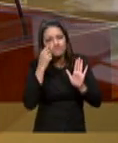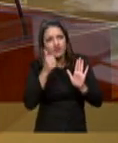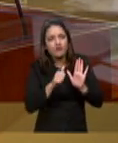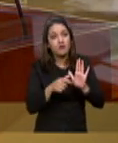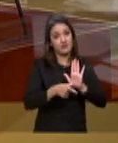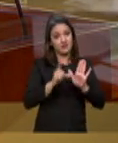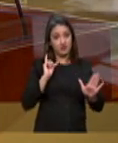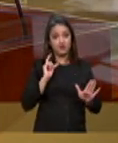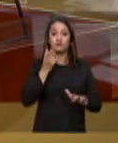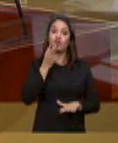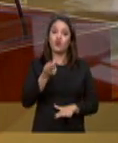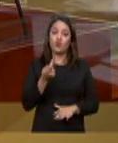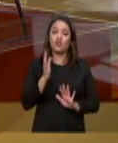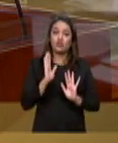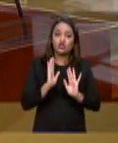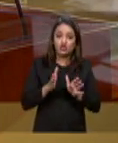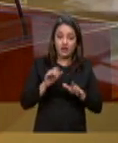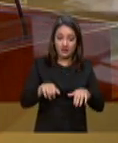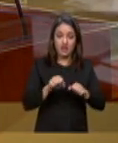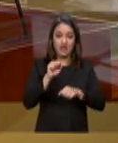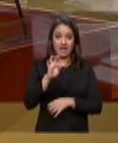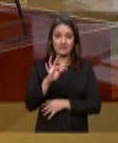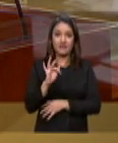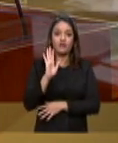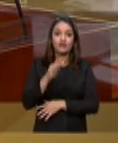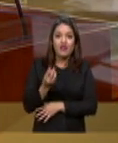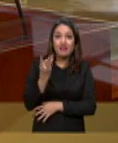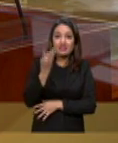Esta corte se depara com a análise da